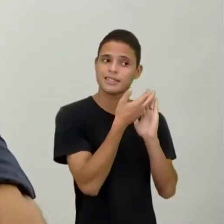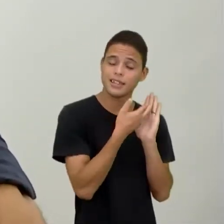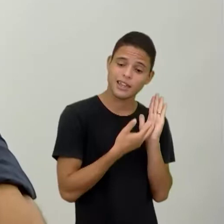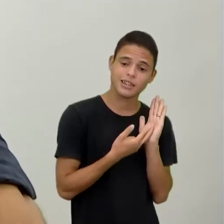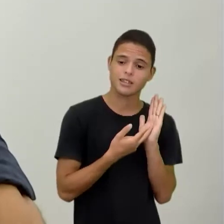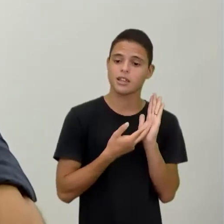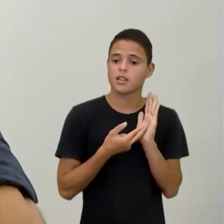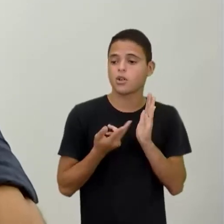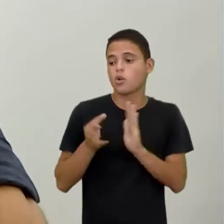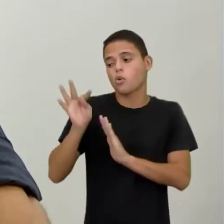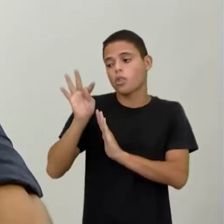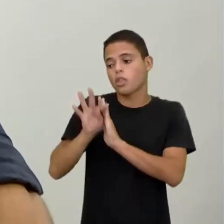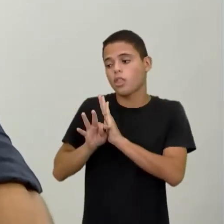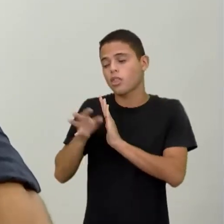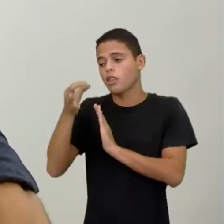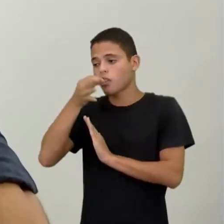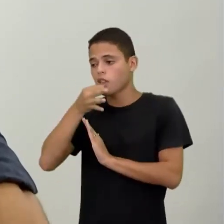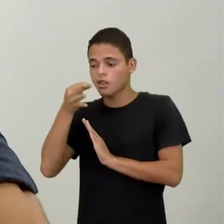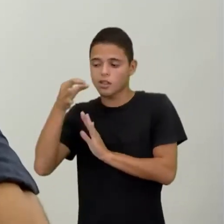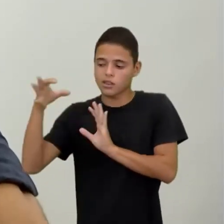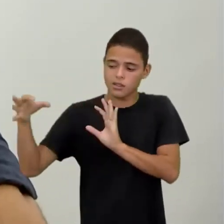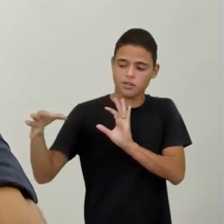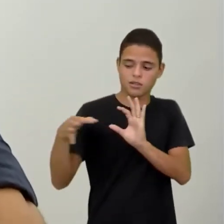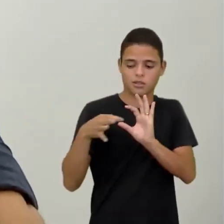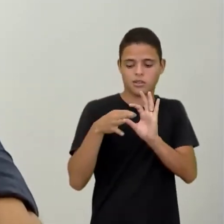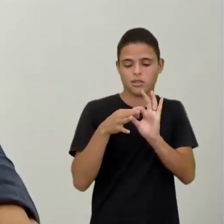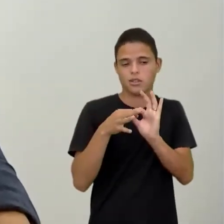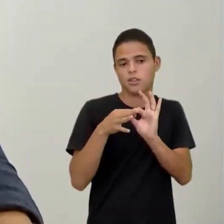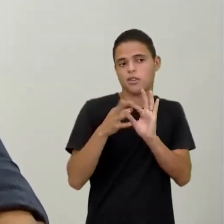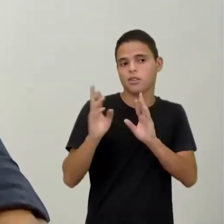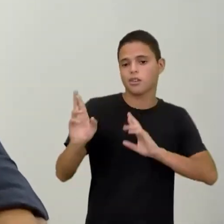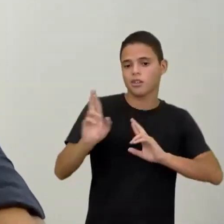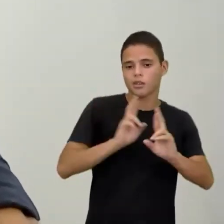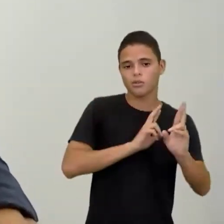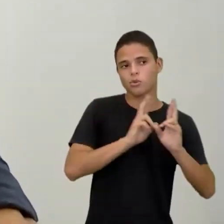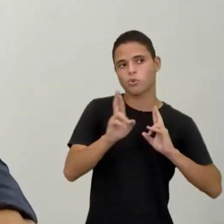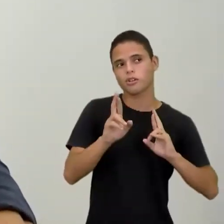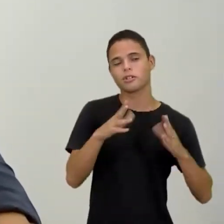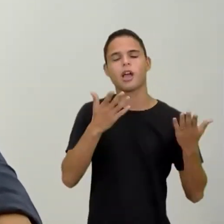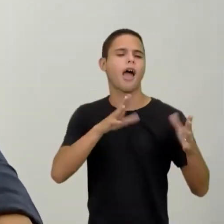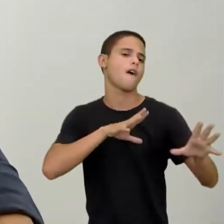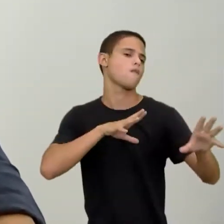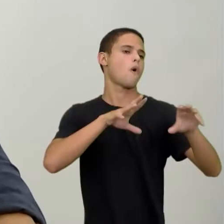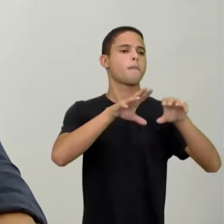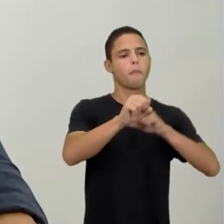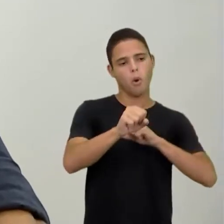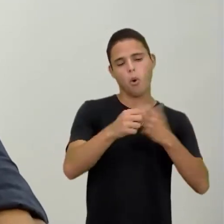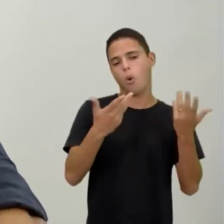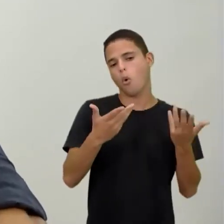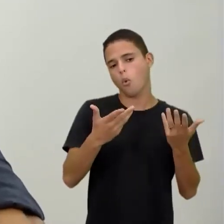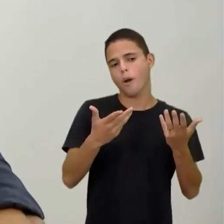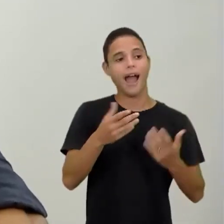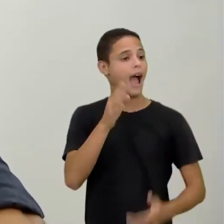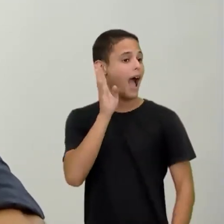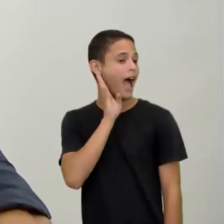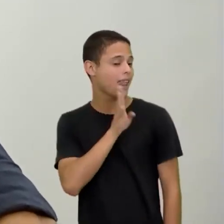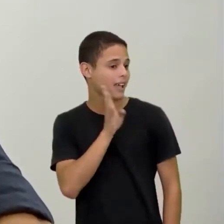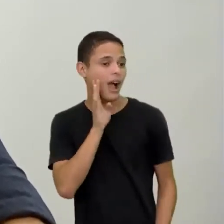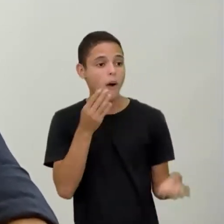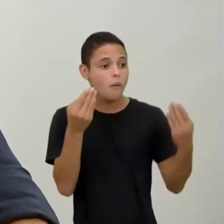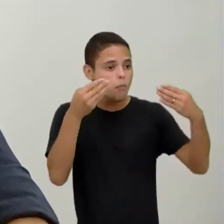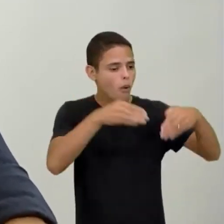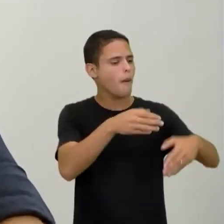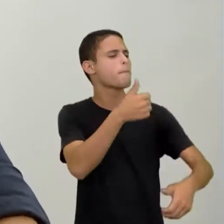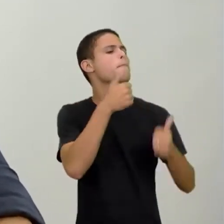a gente associa muito a passar de ano, a tirar uma boa nota, olha, vamos